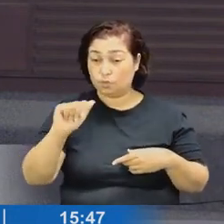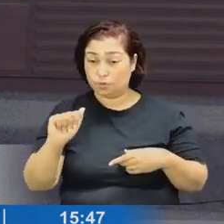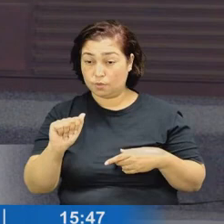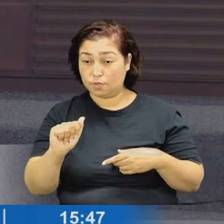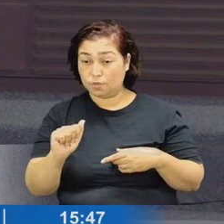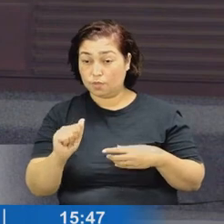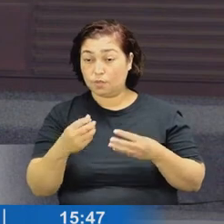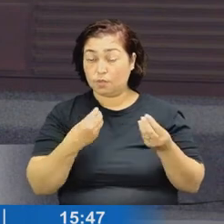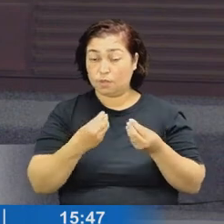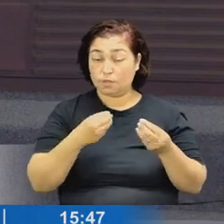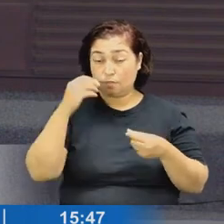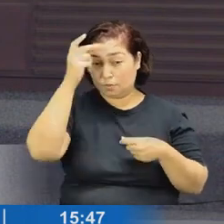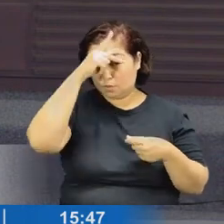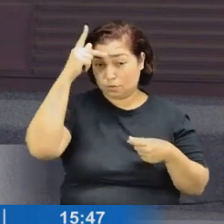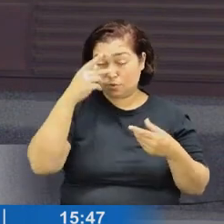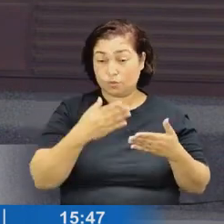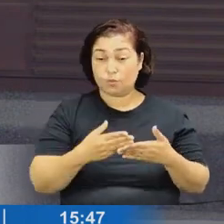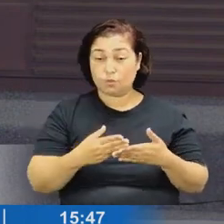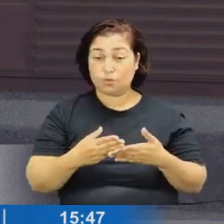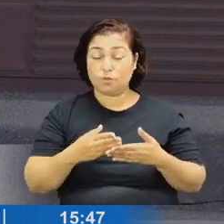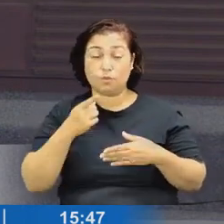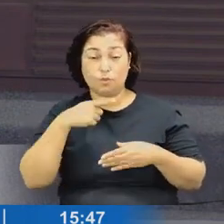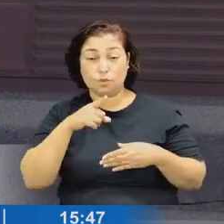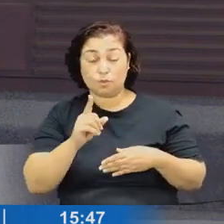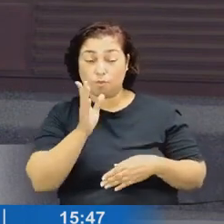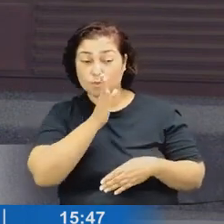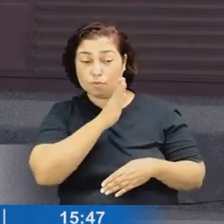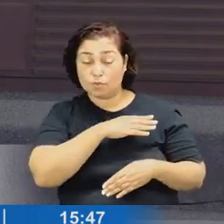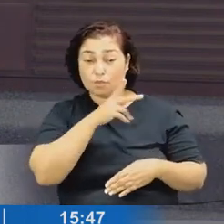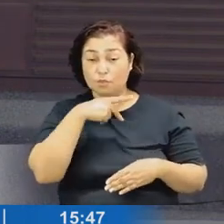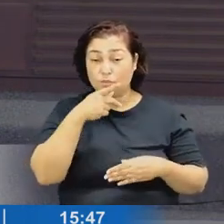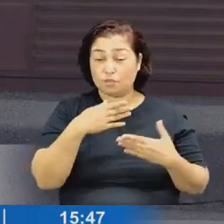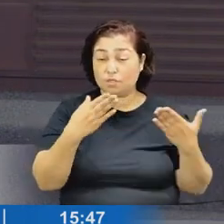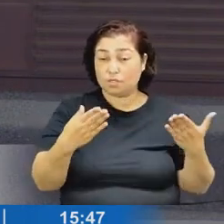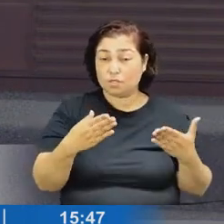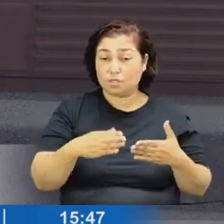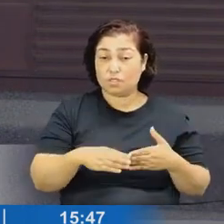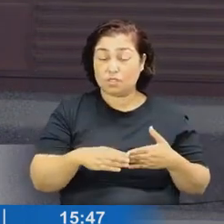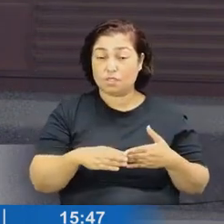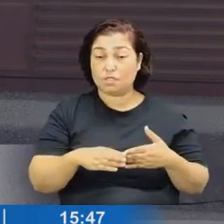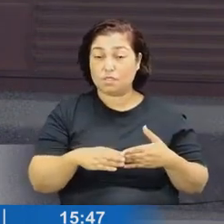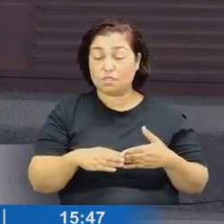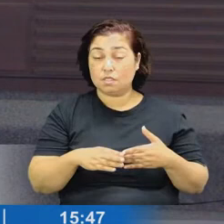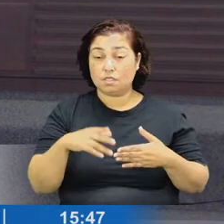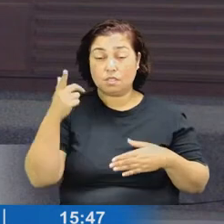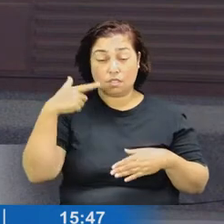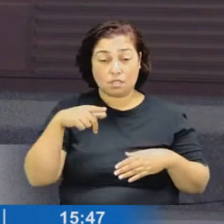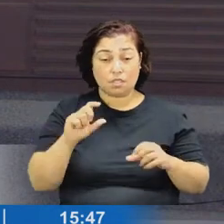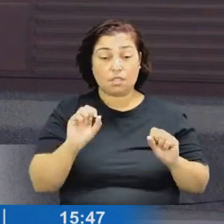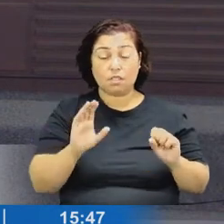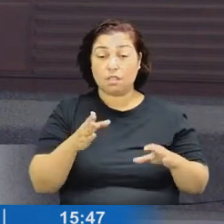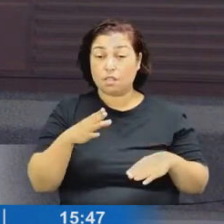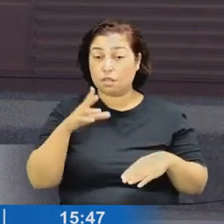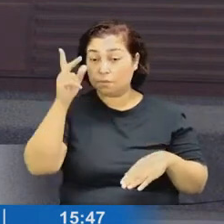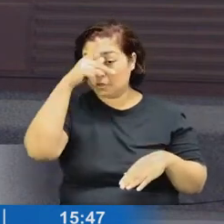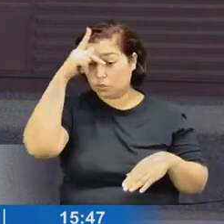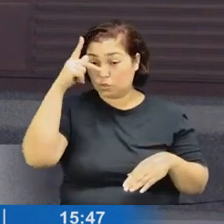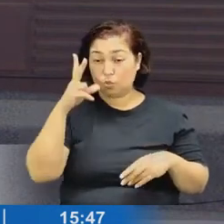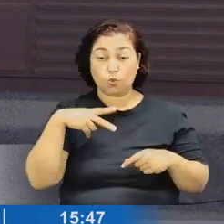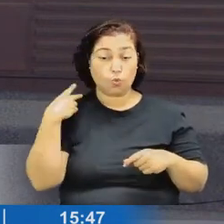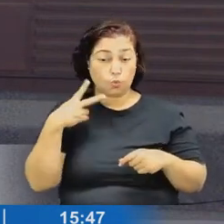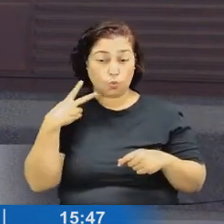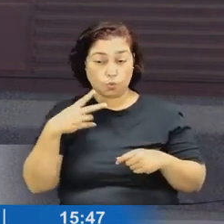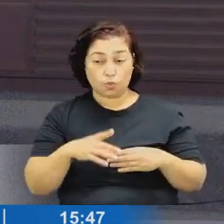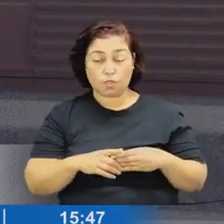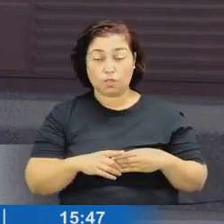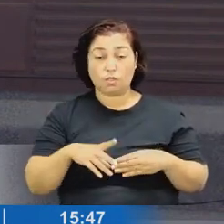deles que às vezes o cara vai mal numa fala mas tem outros elementos que às vezes Segura a Onda perante o eleitor o vereador